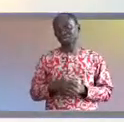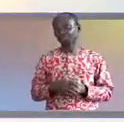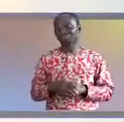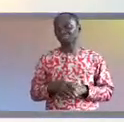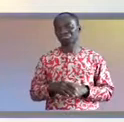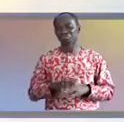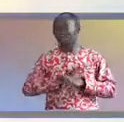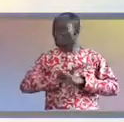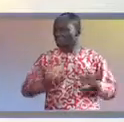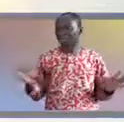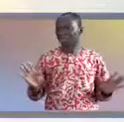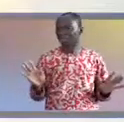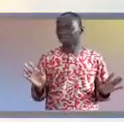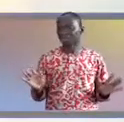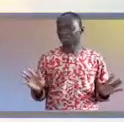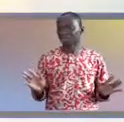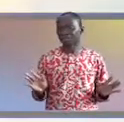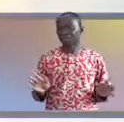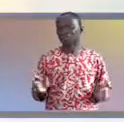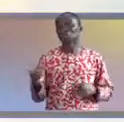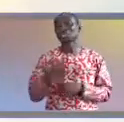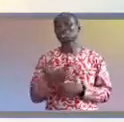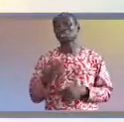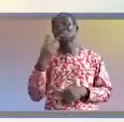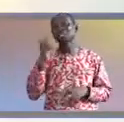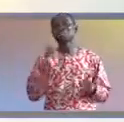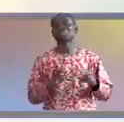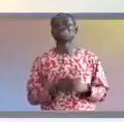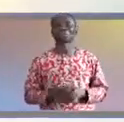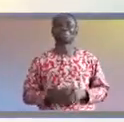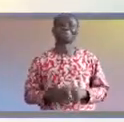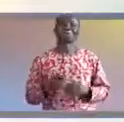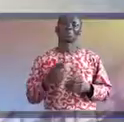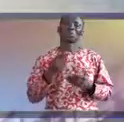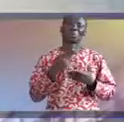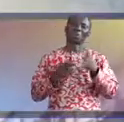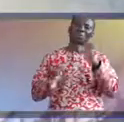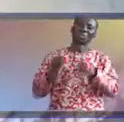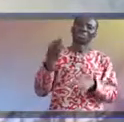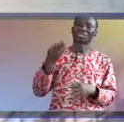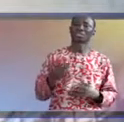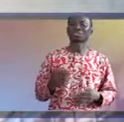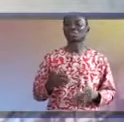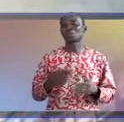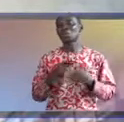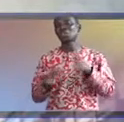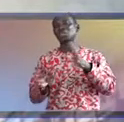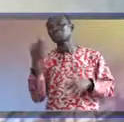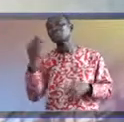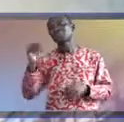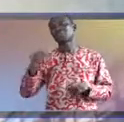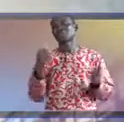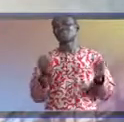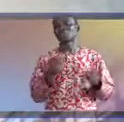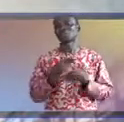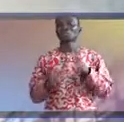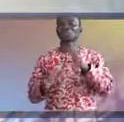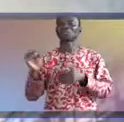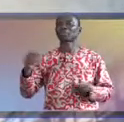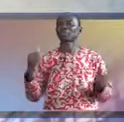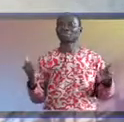bia bio ene mre mu beti na nkrofo eka safa hom kronkron asu bo aba etwe mu dadada nemum